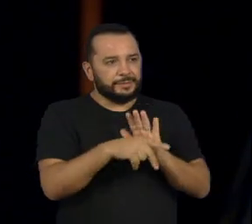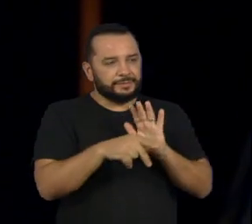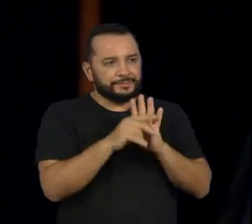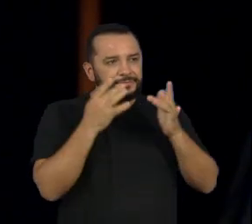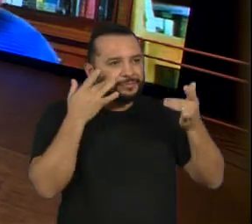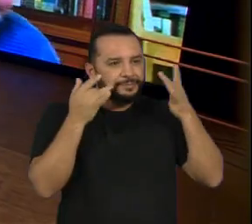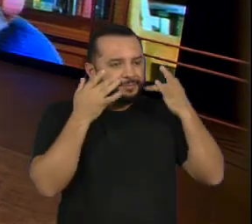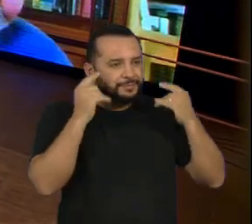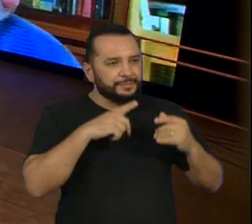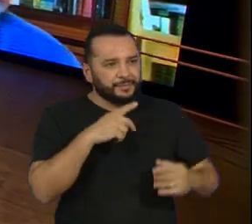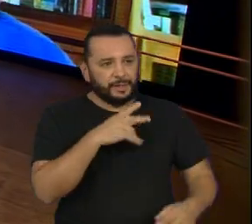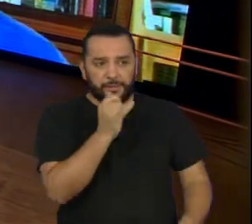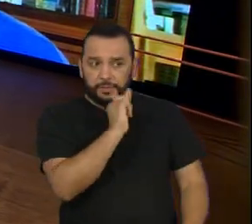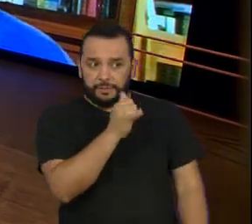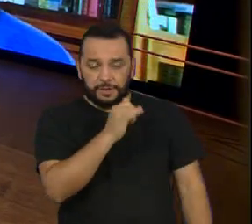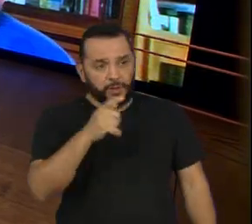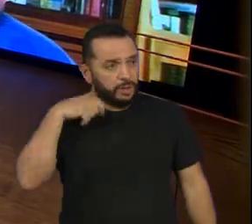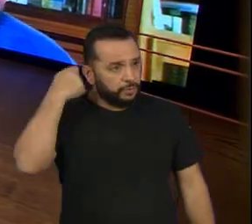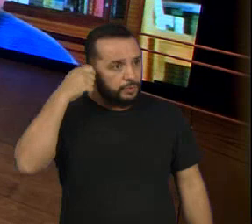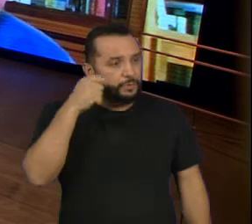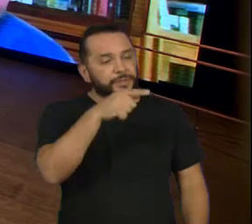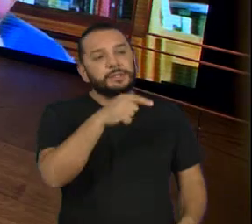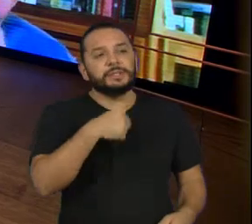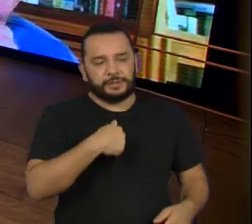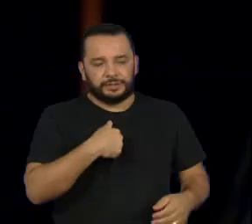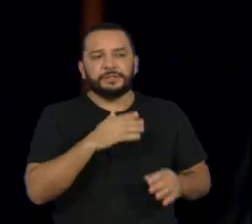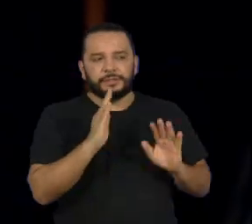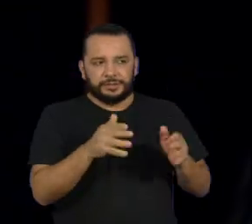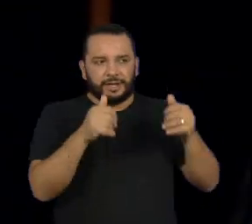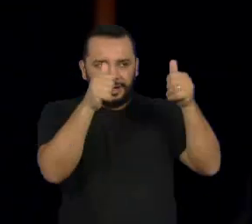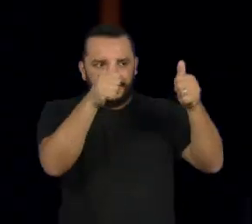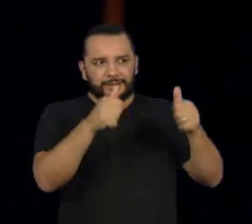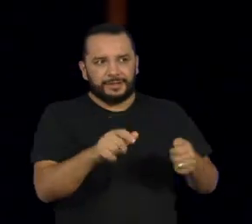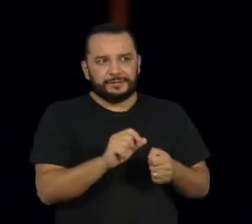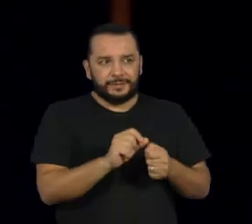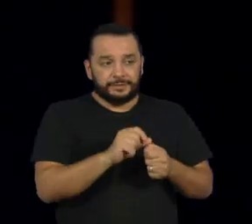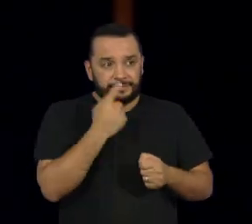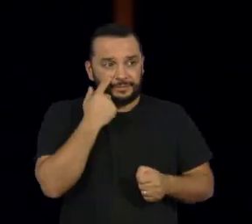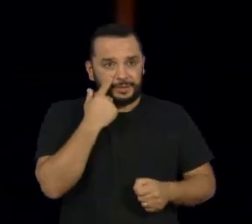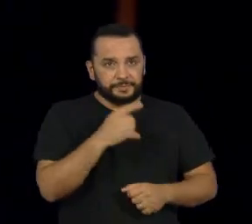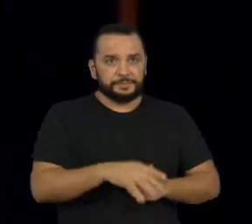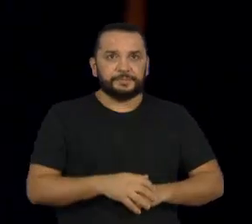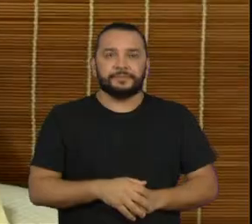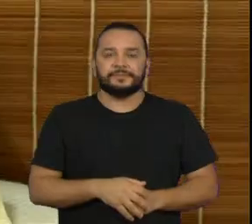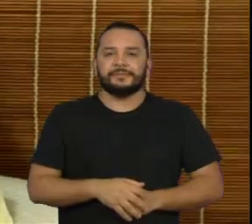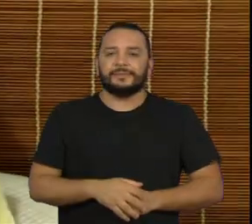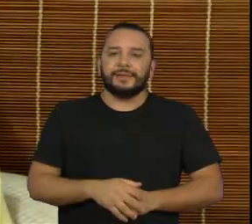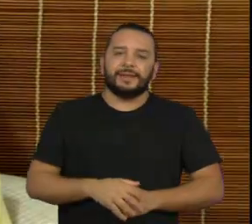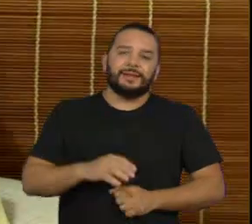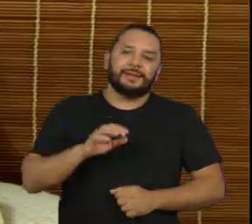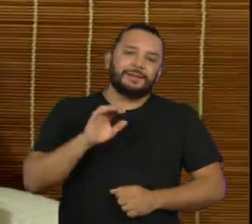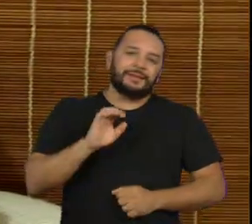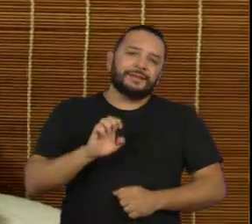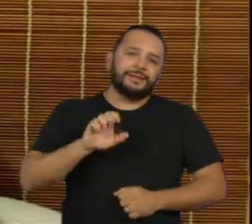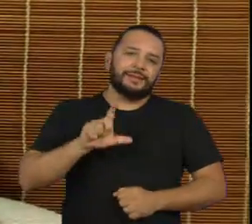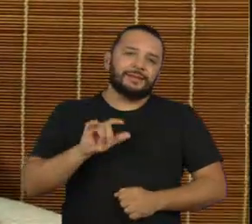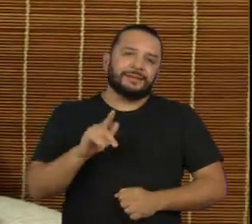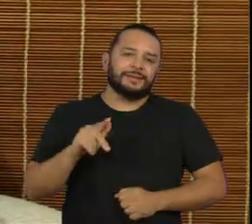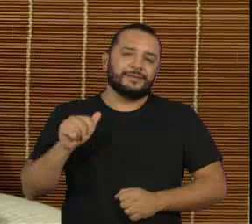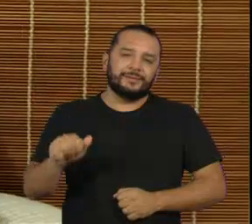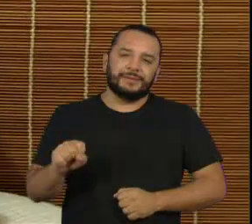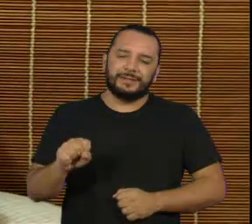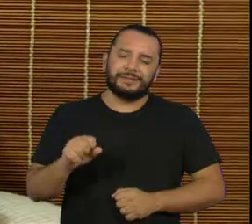teatrais. E nós temos depoimento aqui de um ator para quem você fez um desses cartazes. Elifas, querido, que